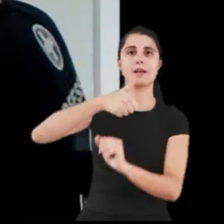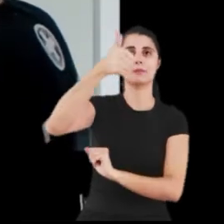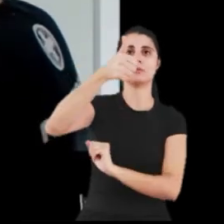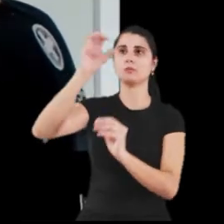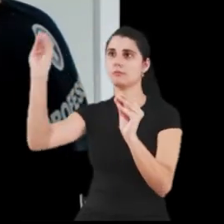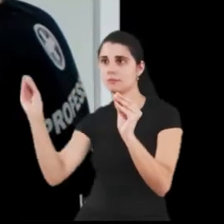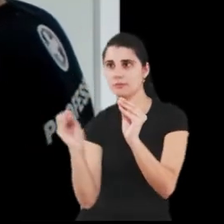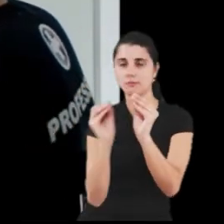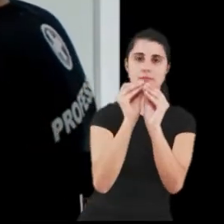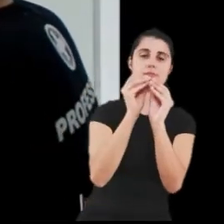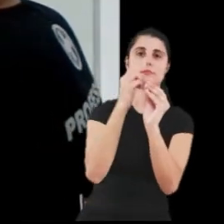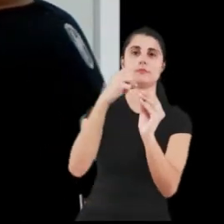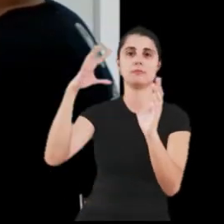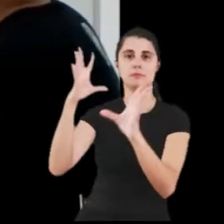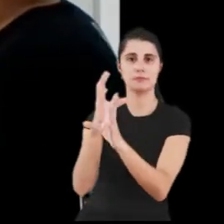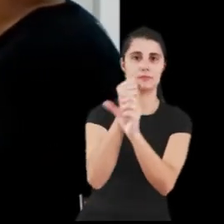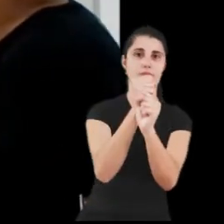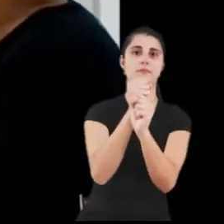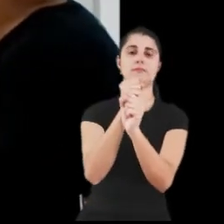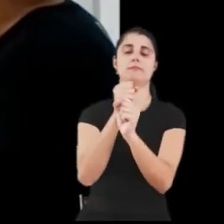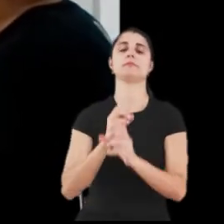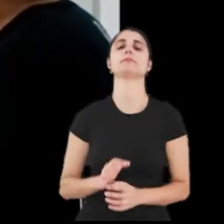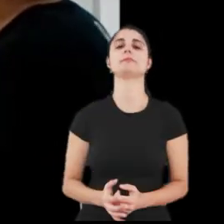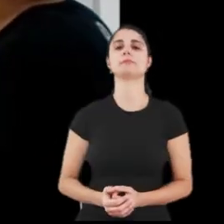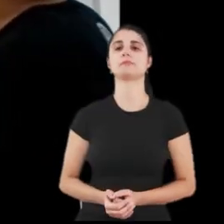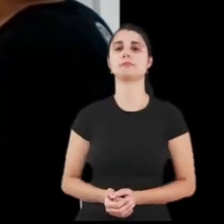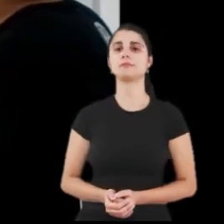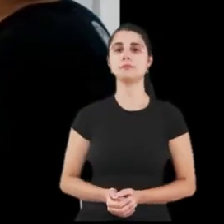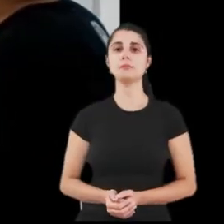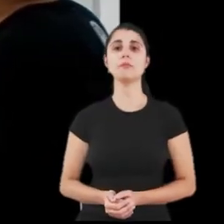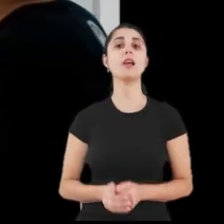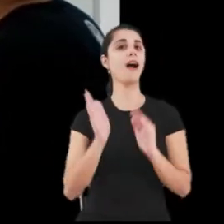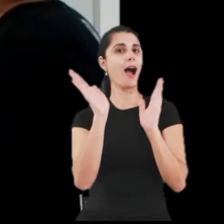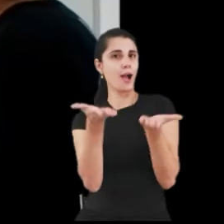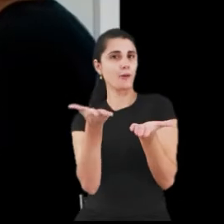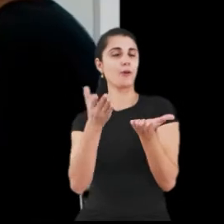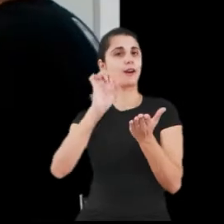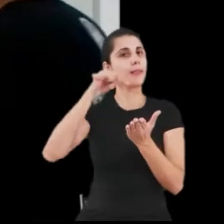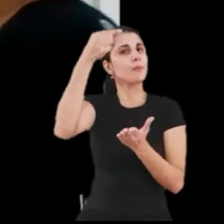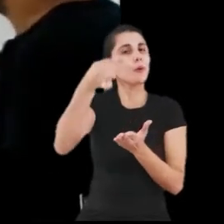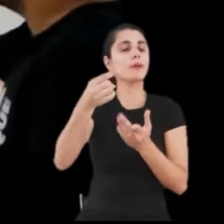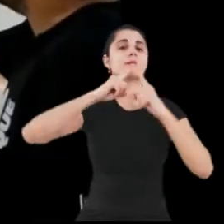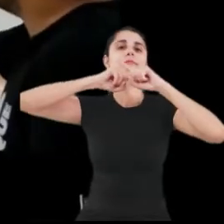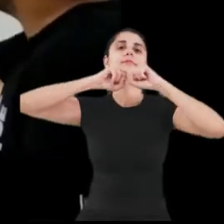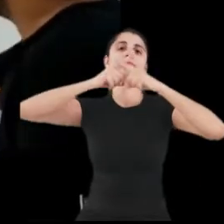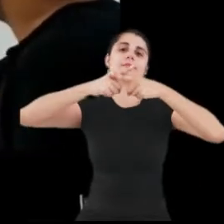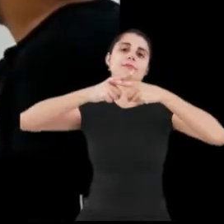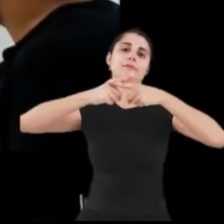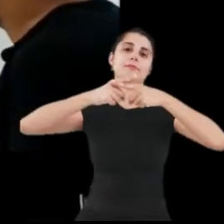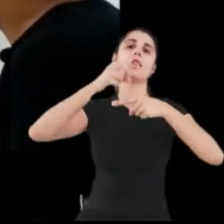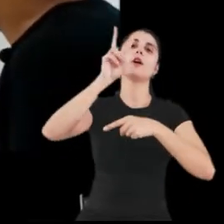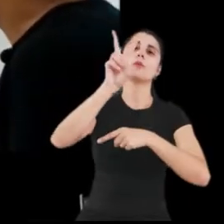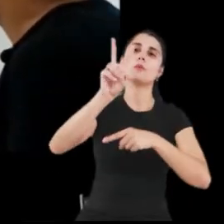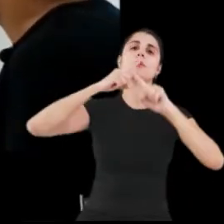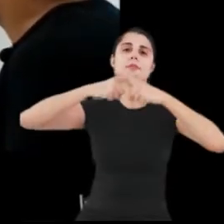portanto, 2, 3 e 2. E a multiplicação 2 vezes